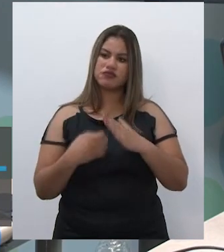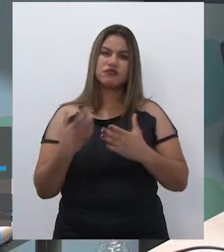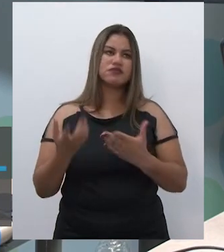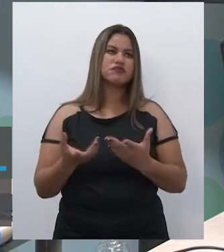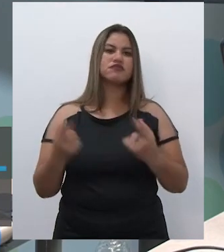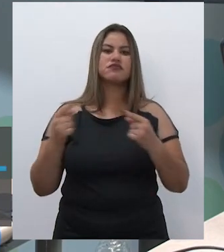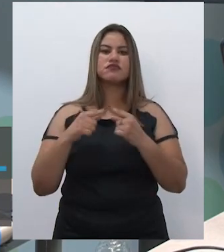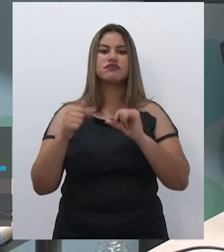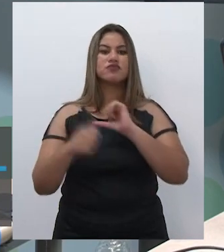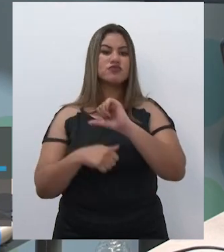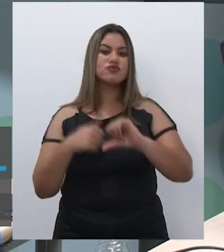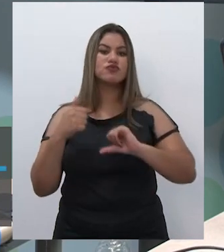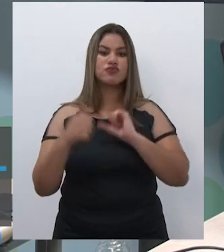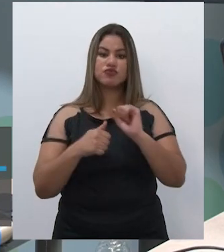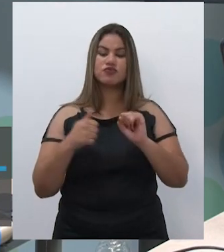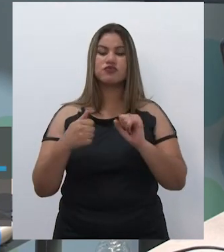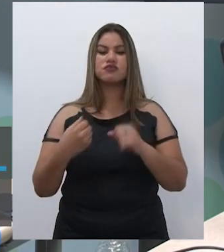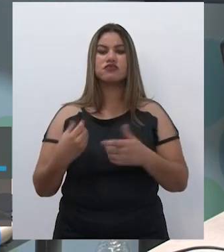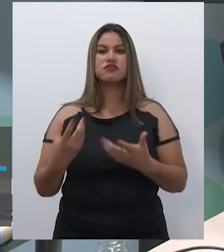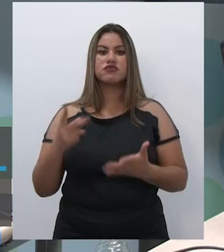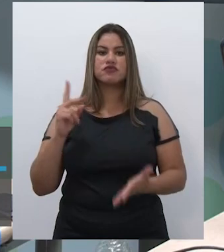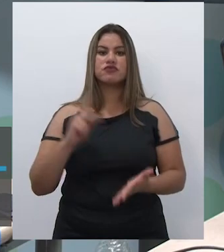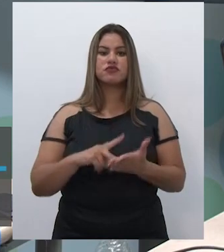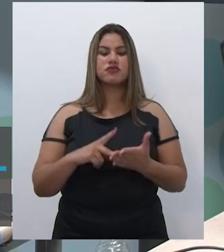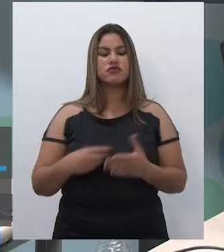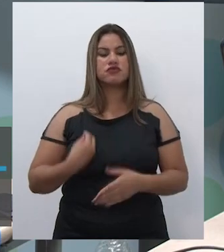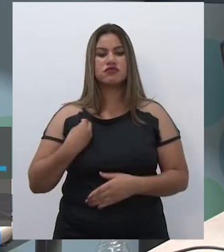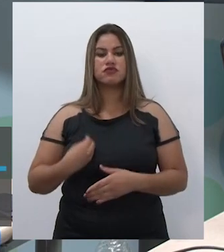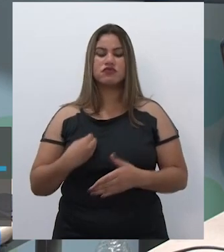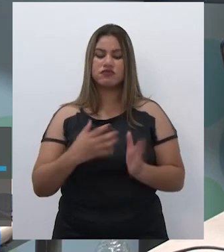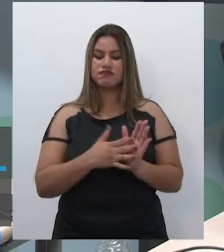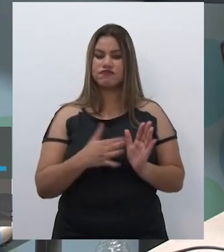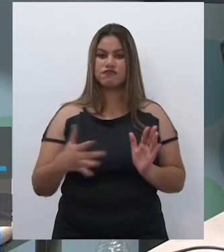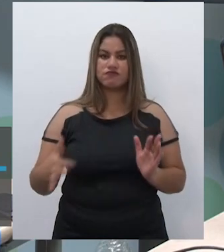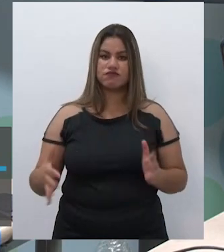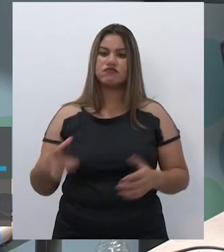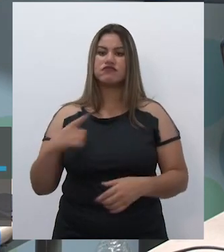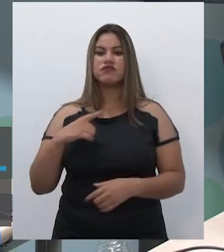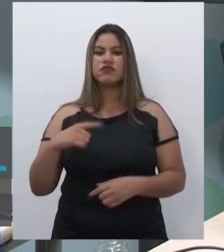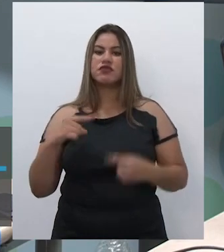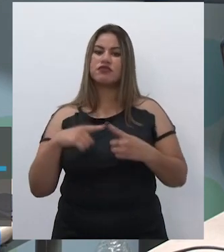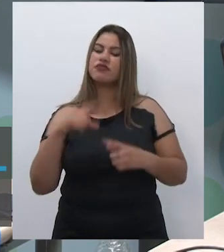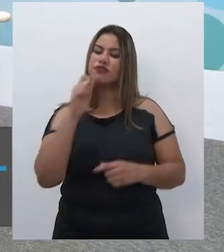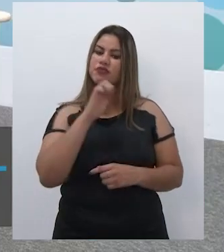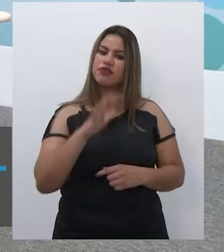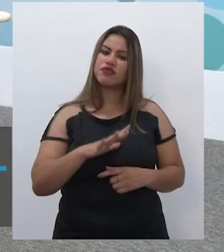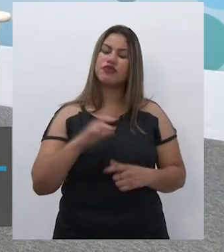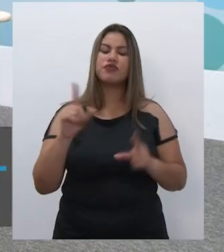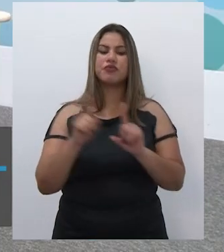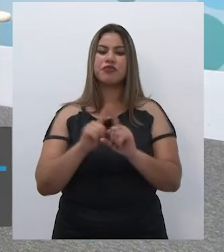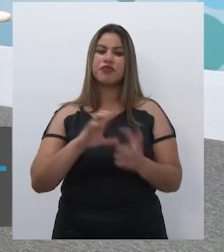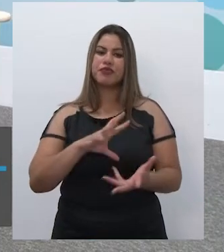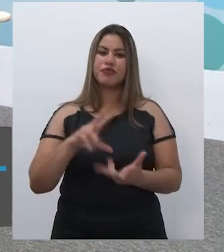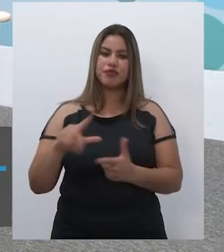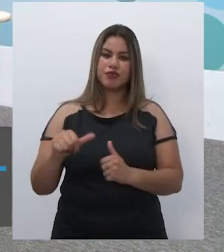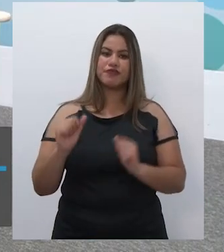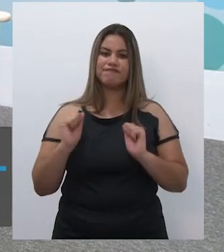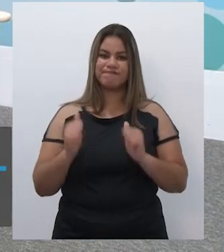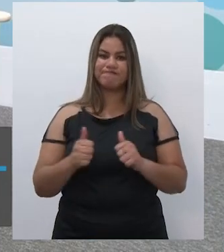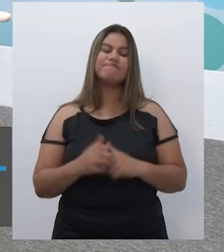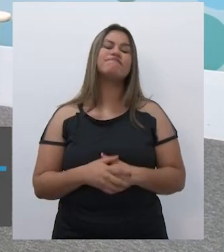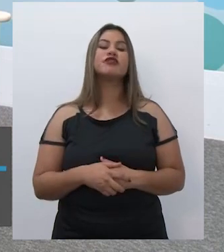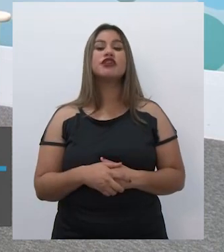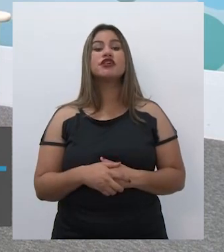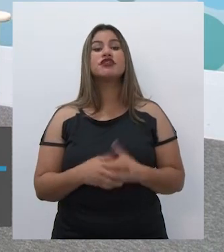para que mudasse a realidade, o cenário que nós estamos passando, tanto o Brasil como o mundo, não é, professor Anderson?